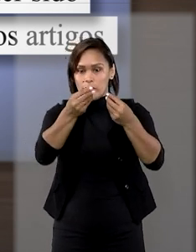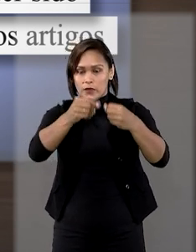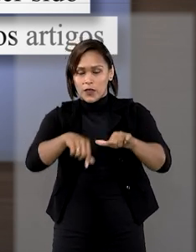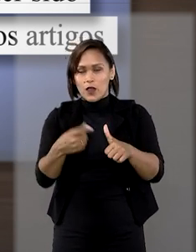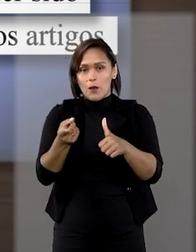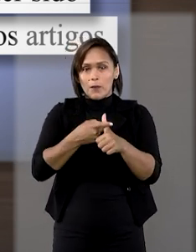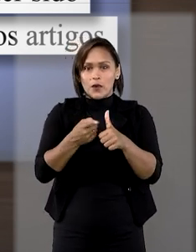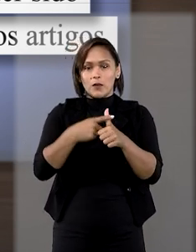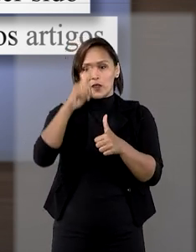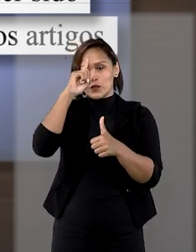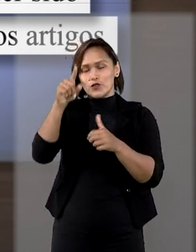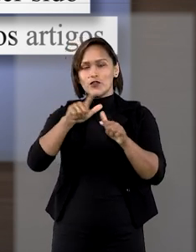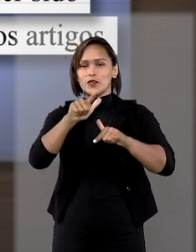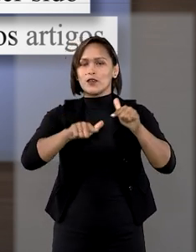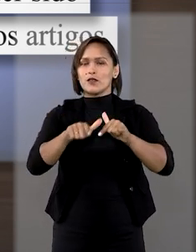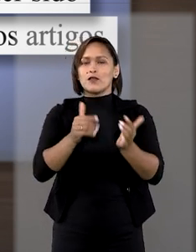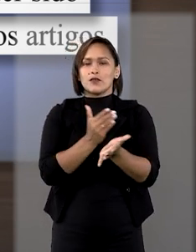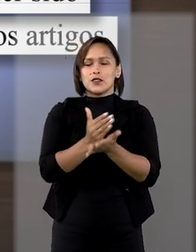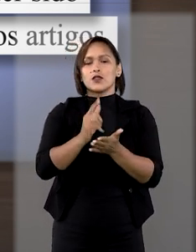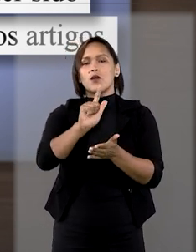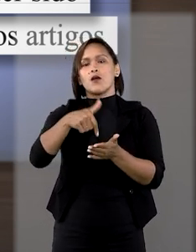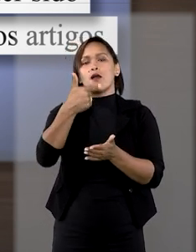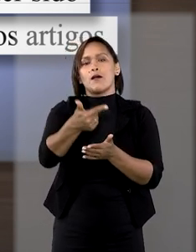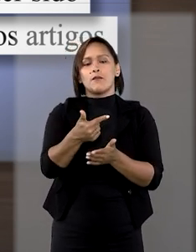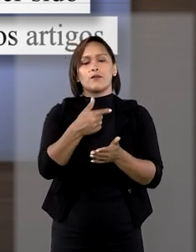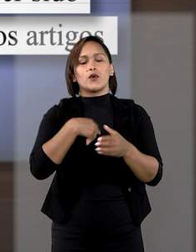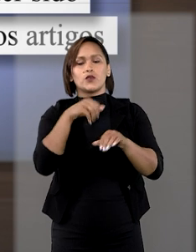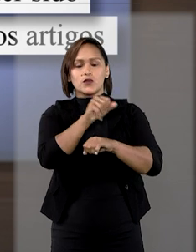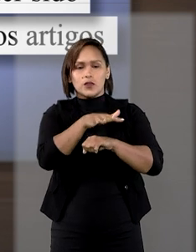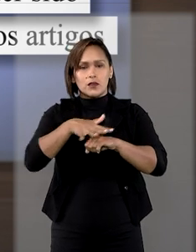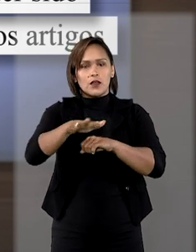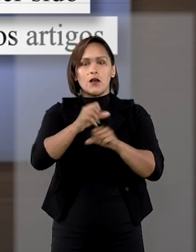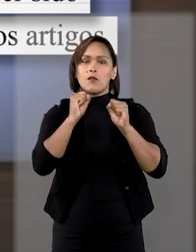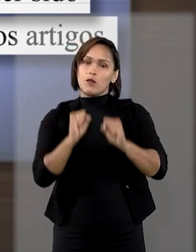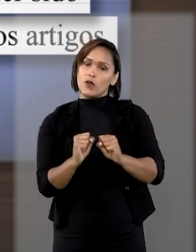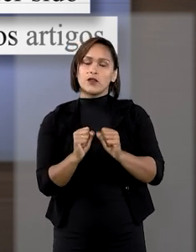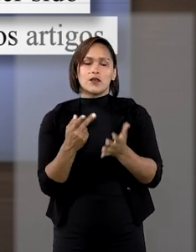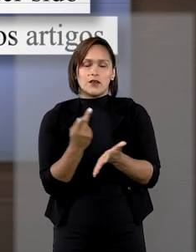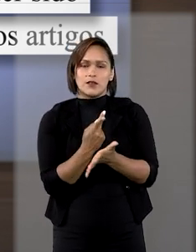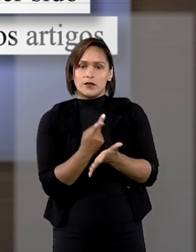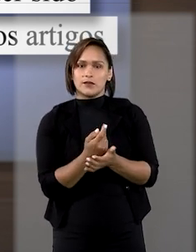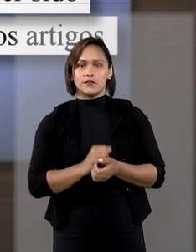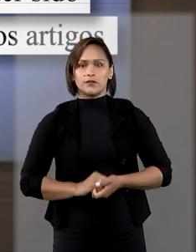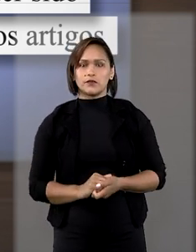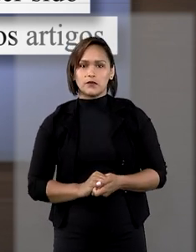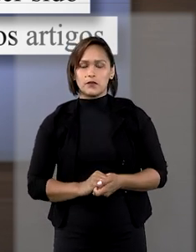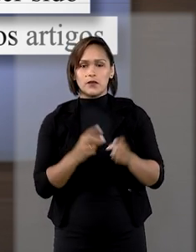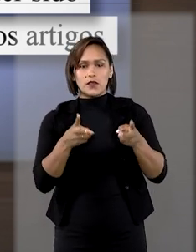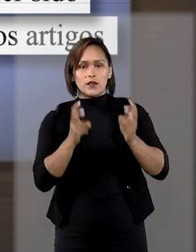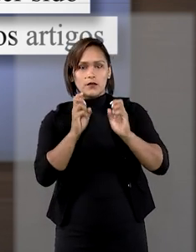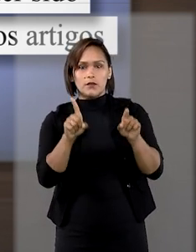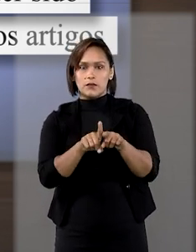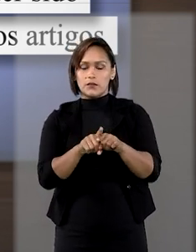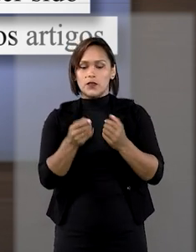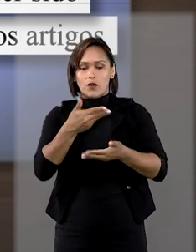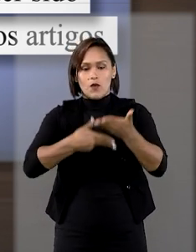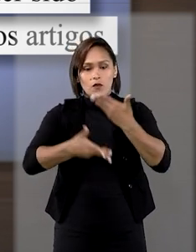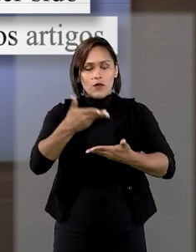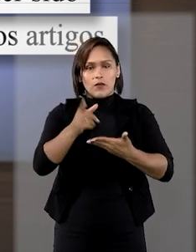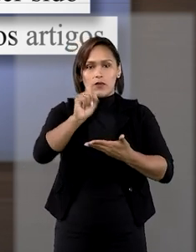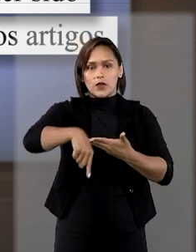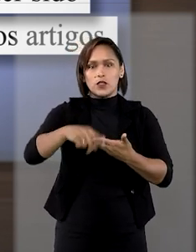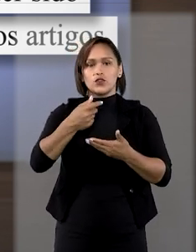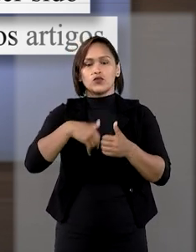tem início no primeiro dia do exercício seguinte, aquele em que o lançamento poderia ter sido efetuado, observado o fato gerador